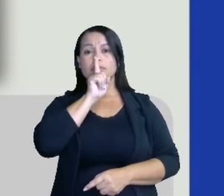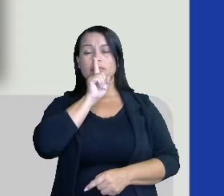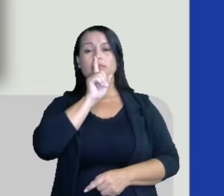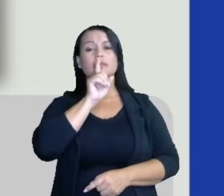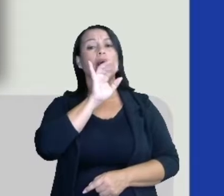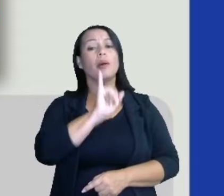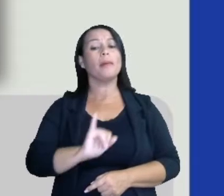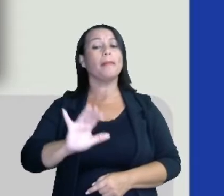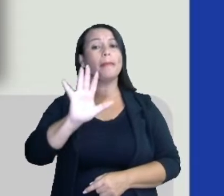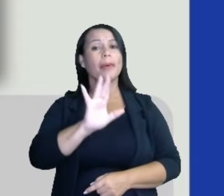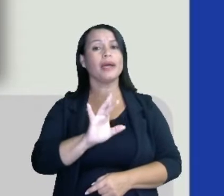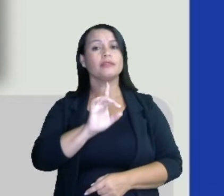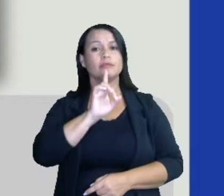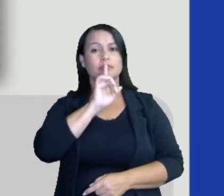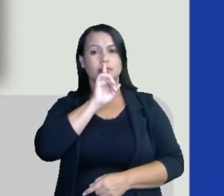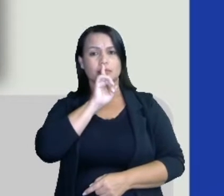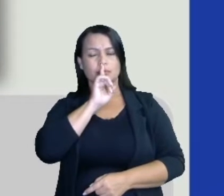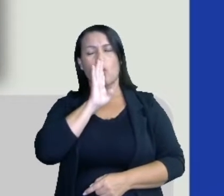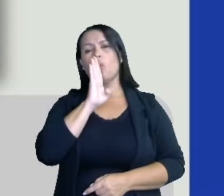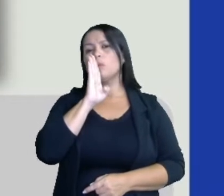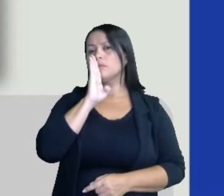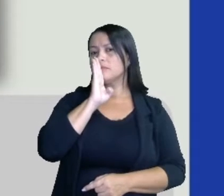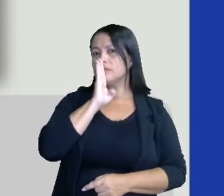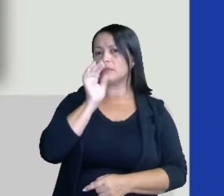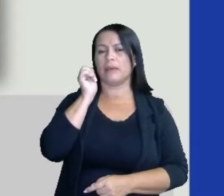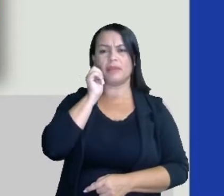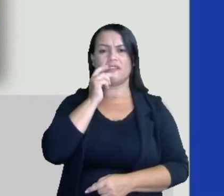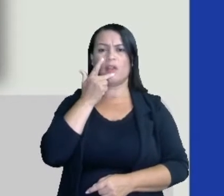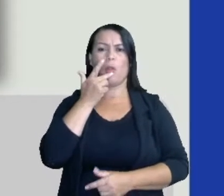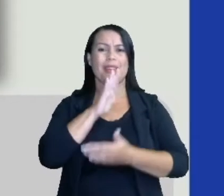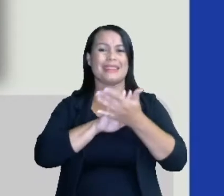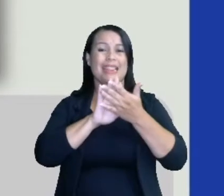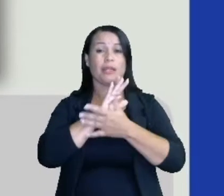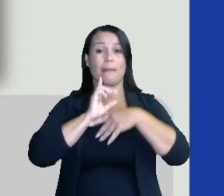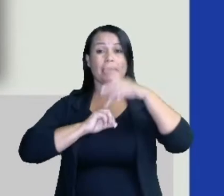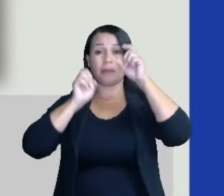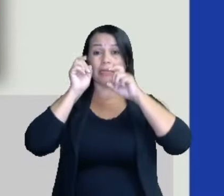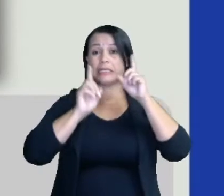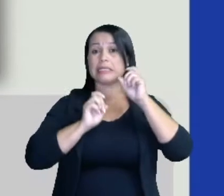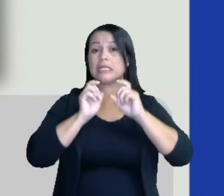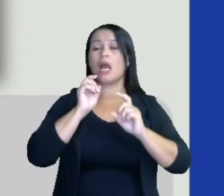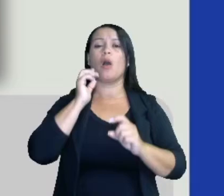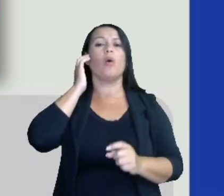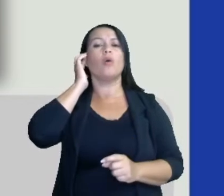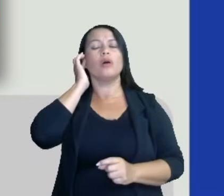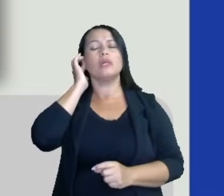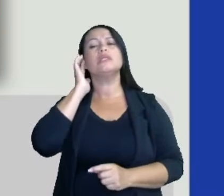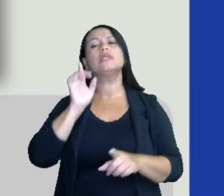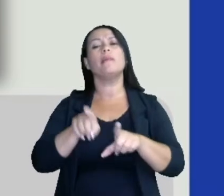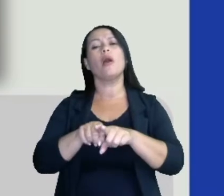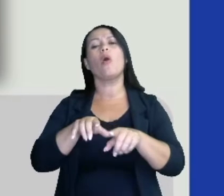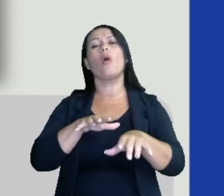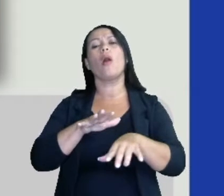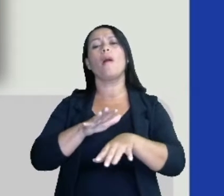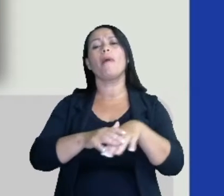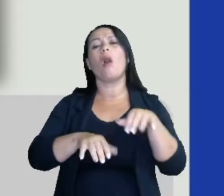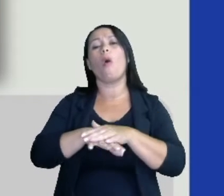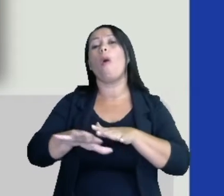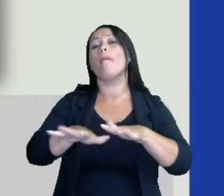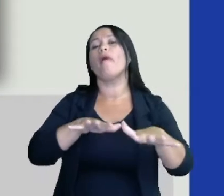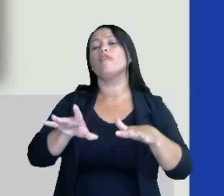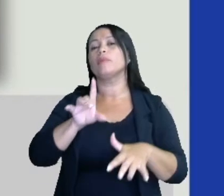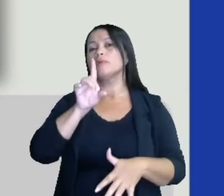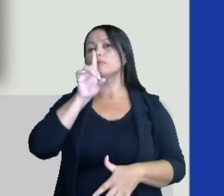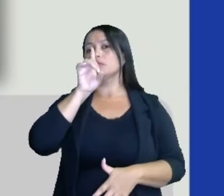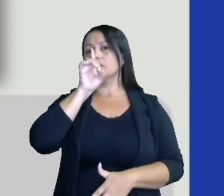o gesto de silêncio. Ela não falou nada, mas pela expressão dela e o movimento da mão lá, ó, ela colocando